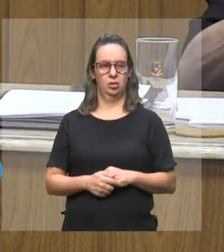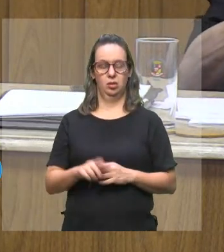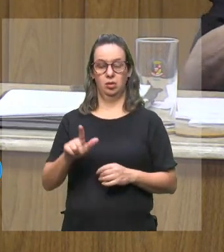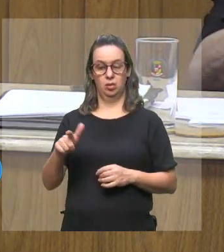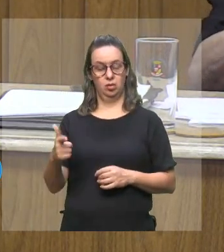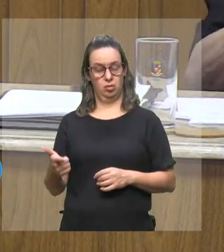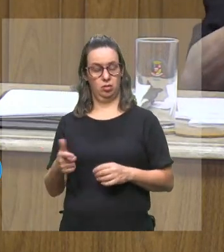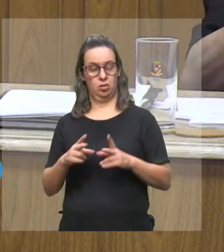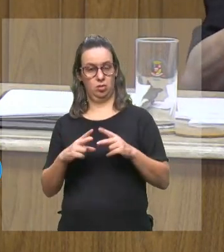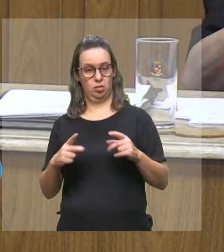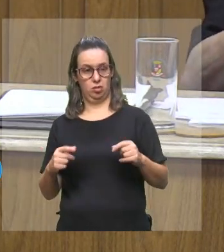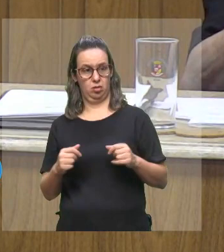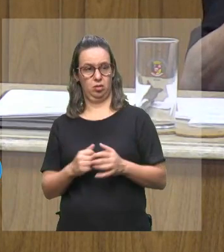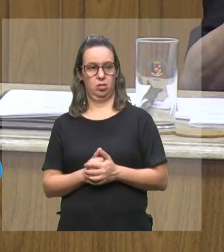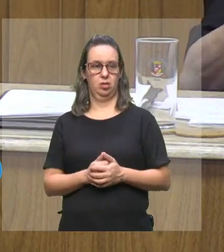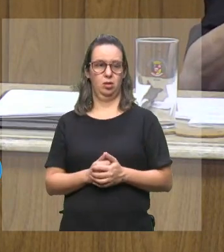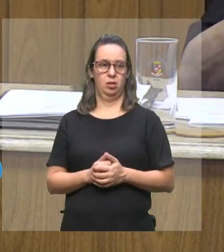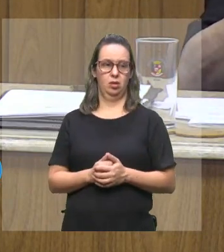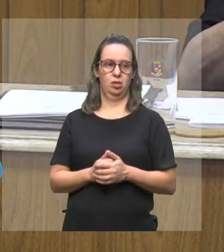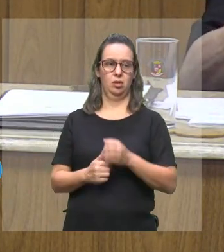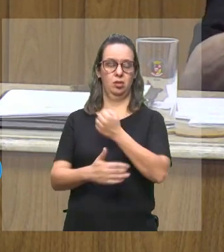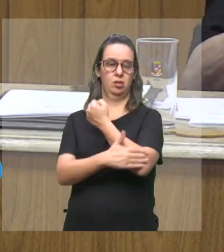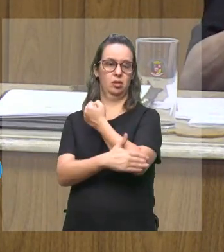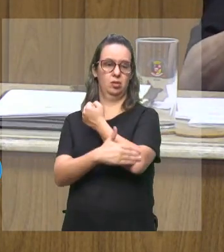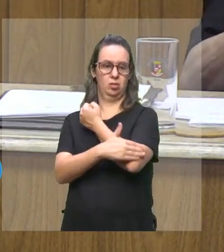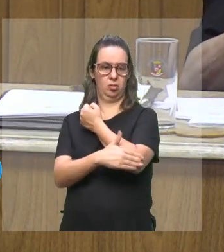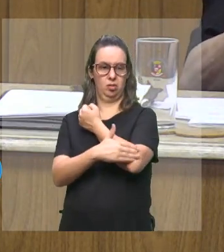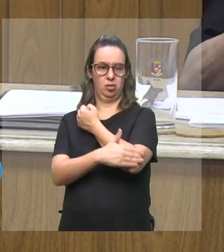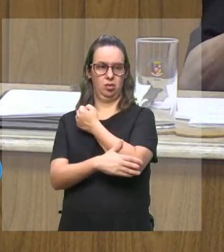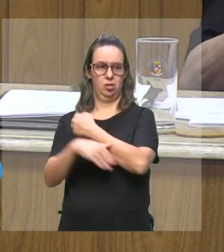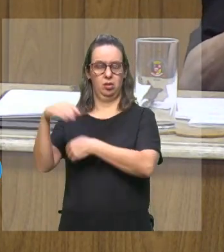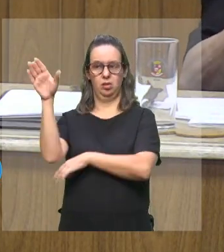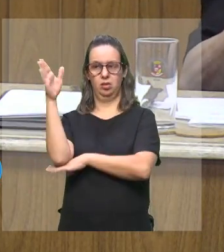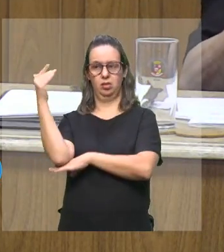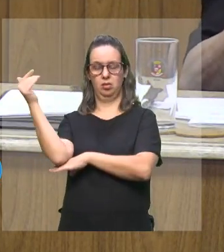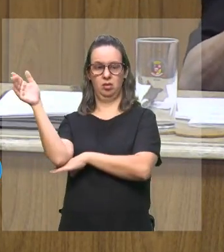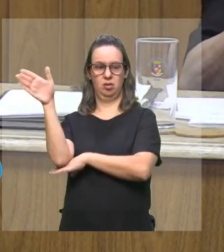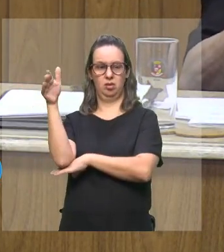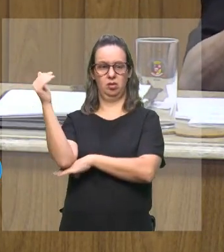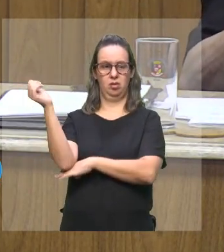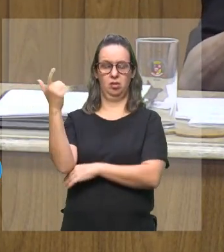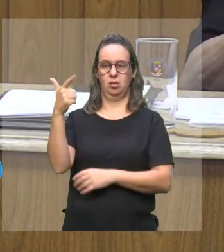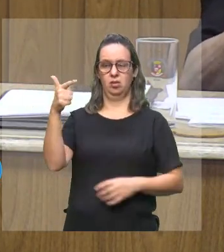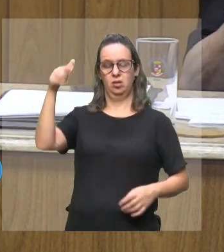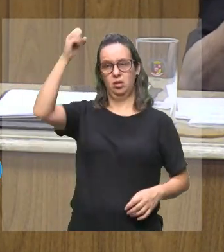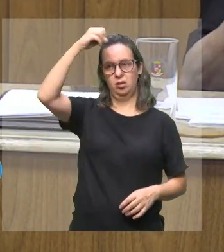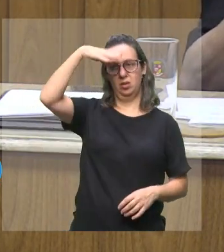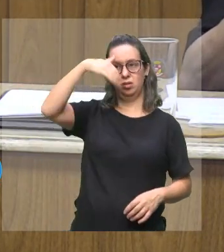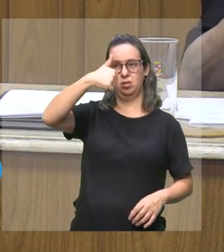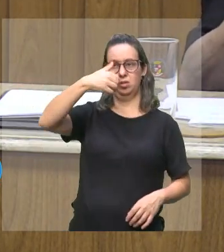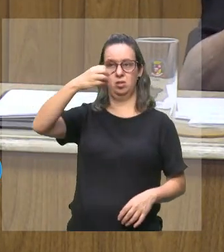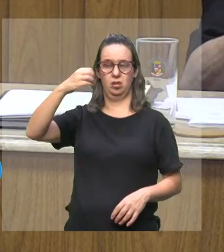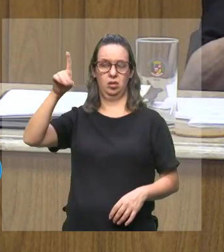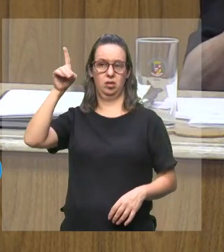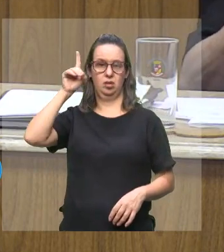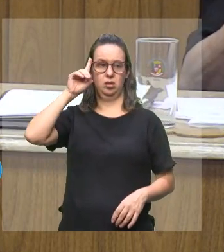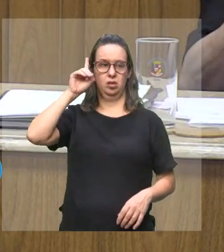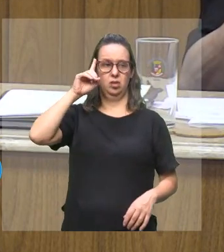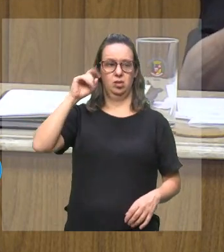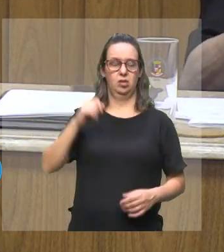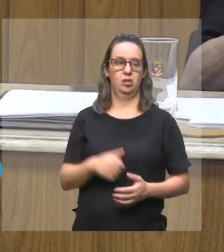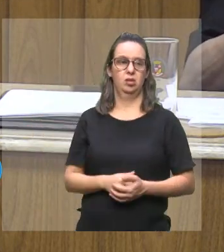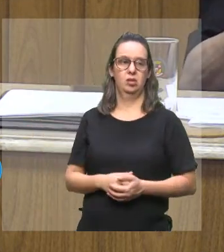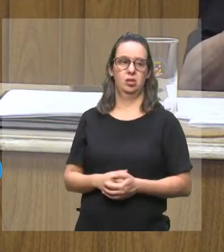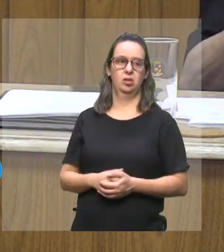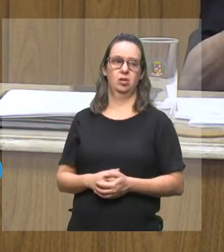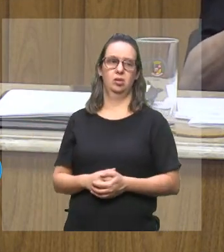Bandeira está sem iluminação há 10 dias. 10 dias, uma praça